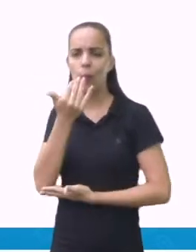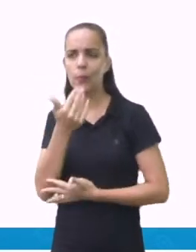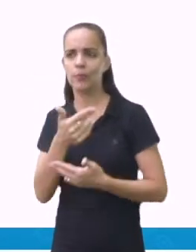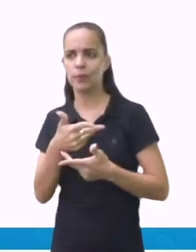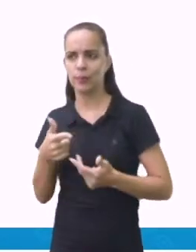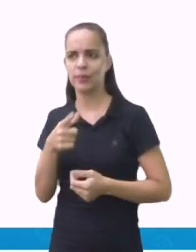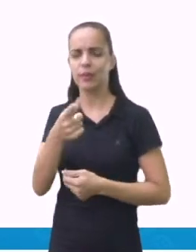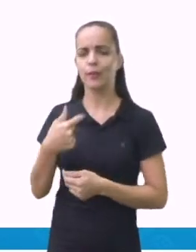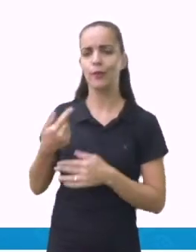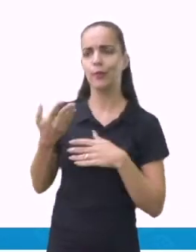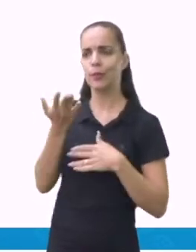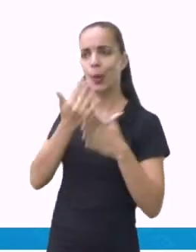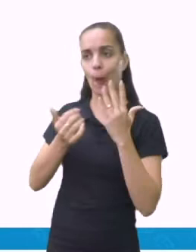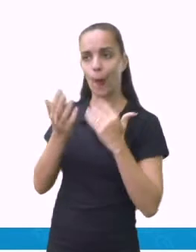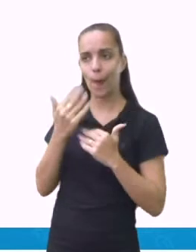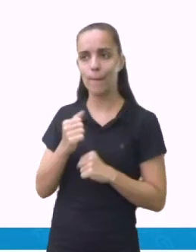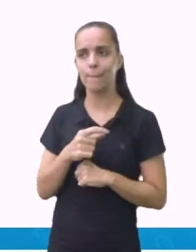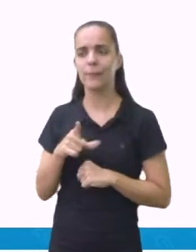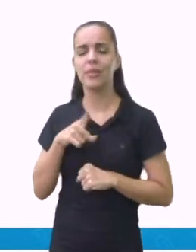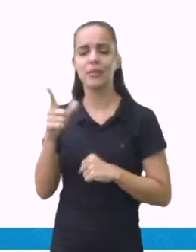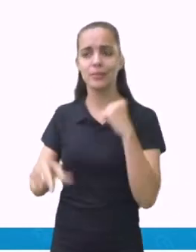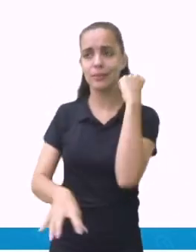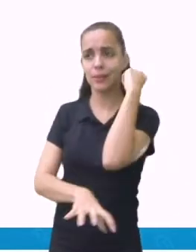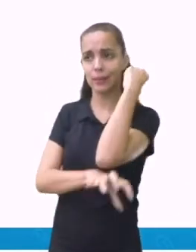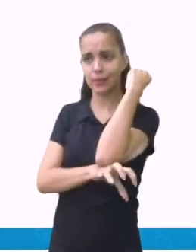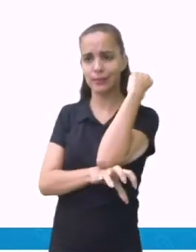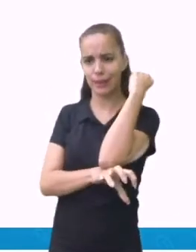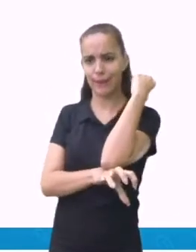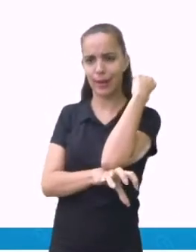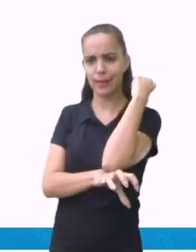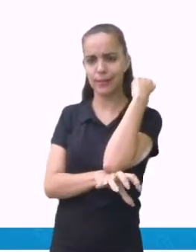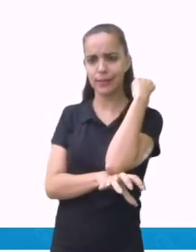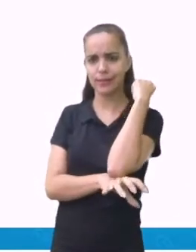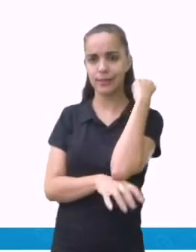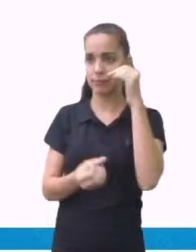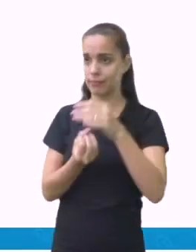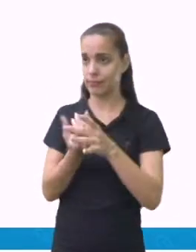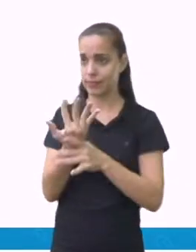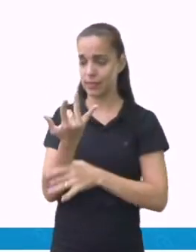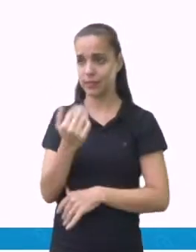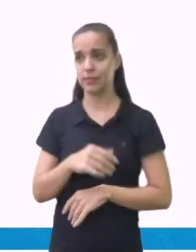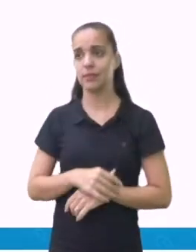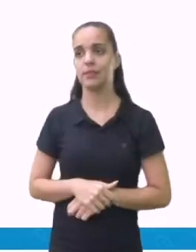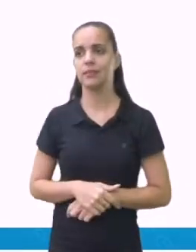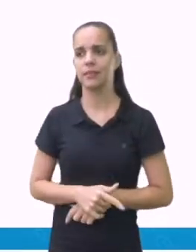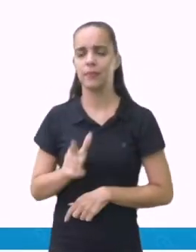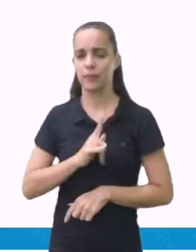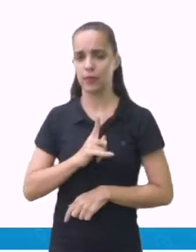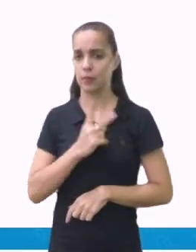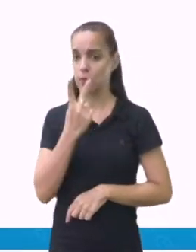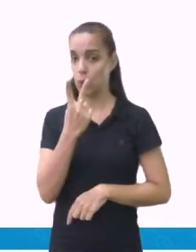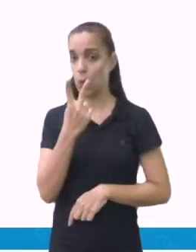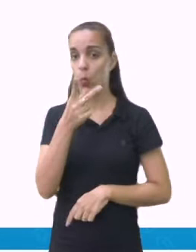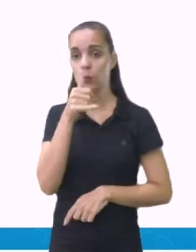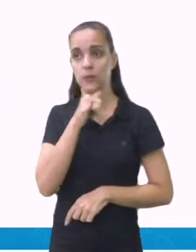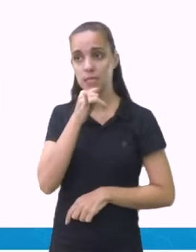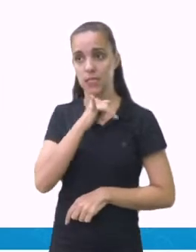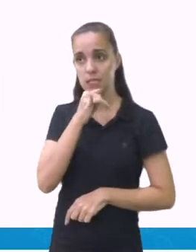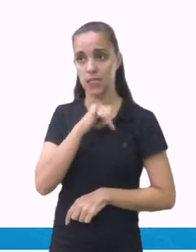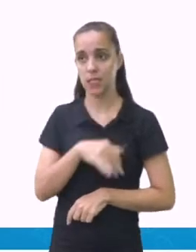você consome são raízes de uma planta? Coloquei aqui 2 exemplos